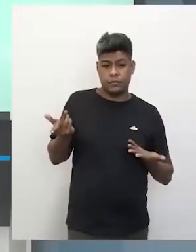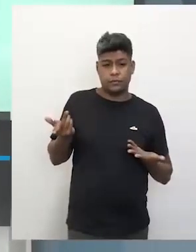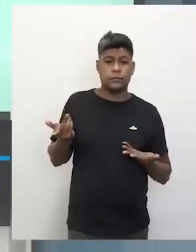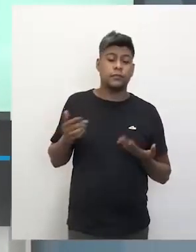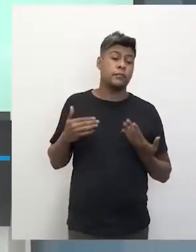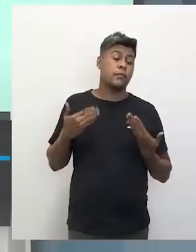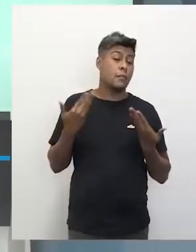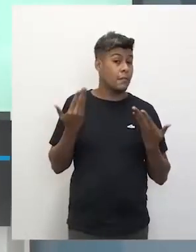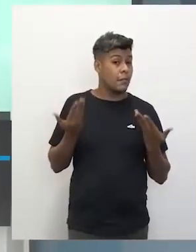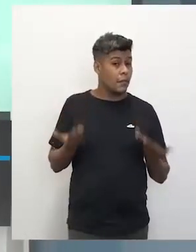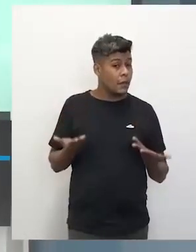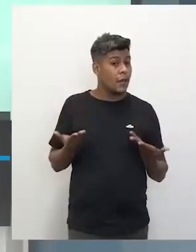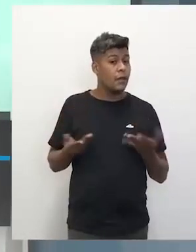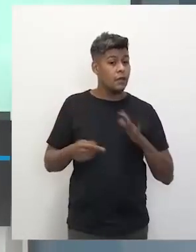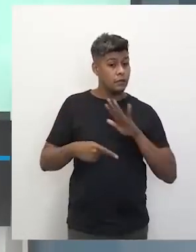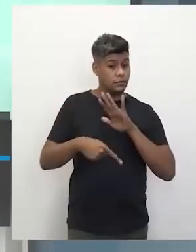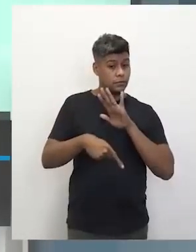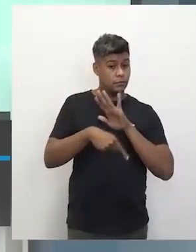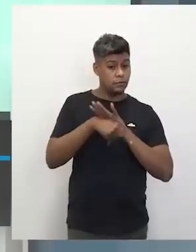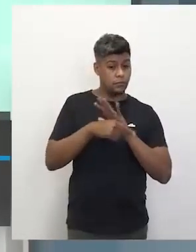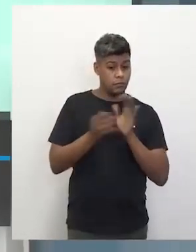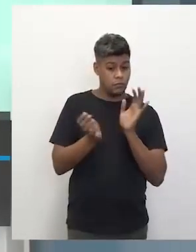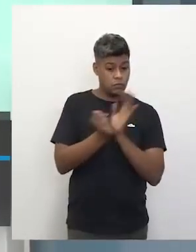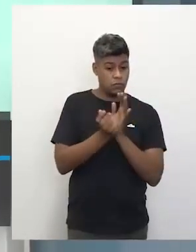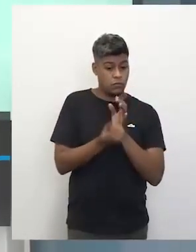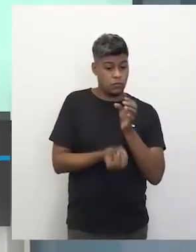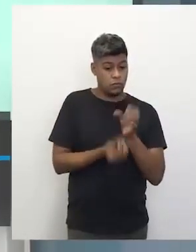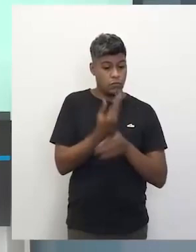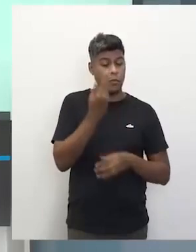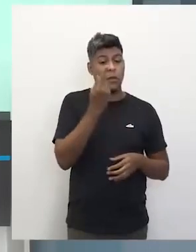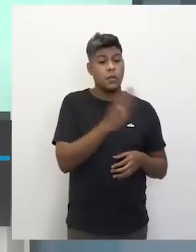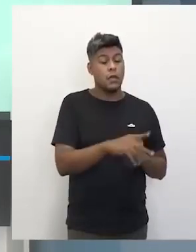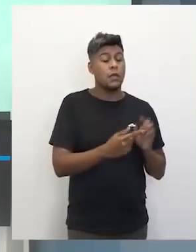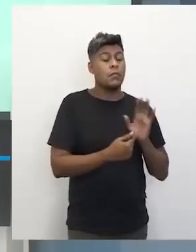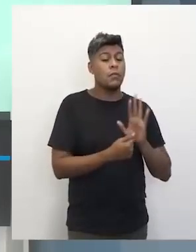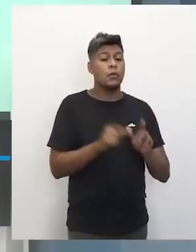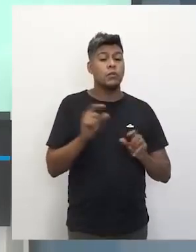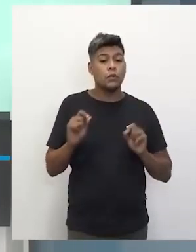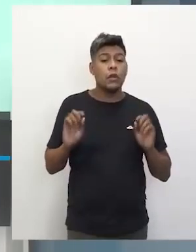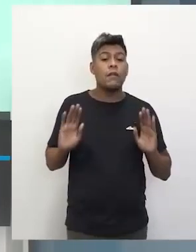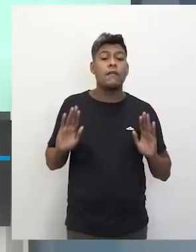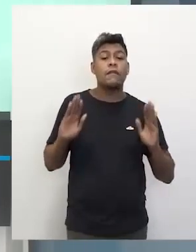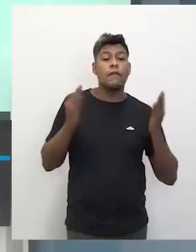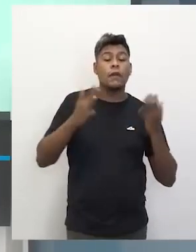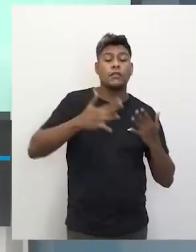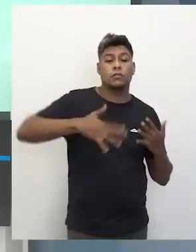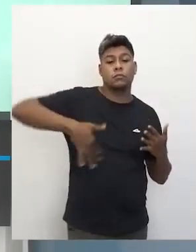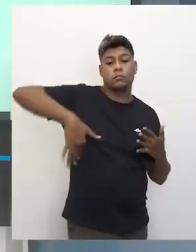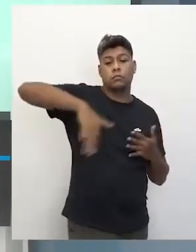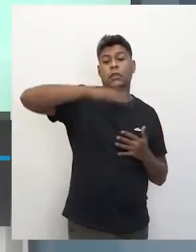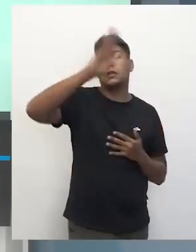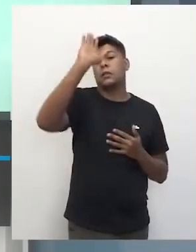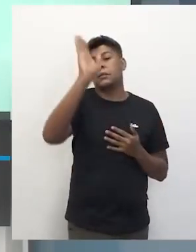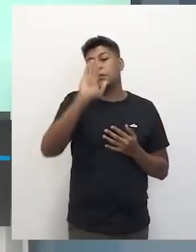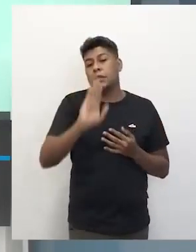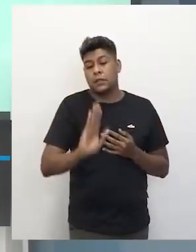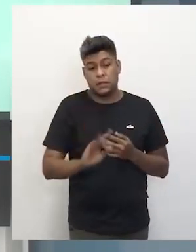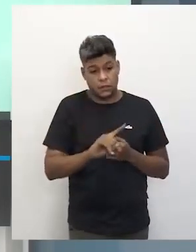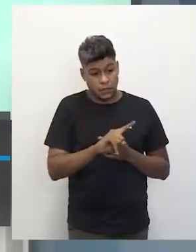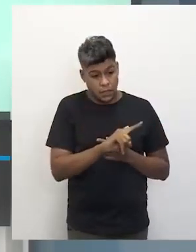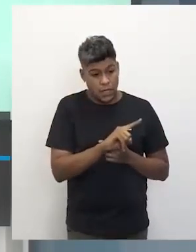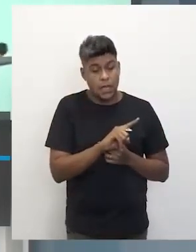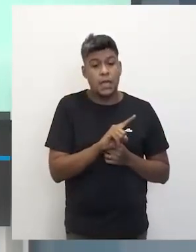E aí, a legitimação se dá pelo conjunto da obra dele, porque ele mostra justamente o quê? A questão das festas populares no Brasil. Sendo que ele mesmo,